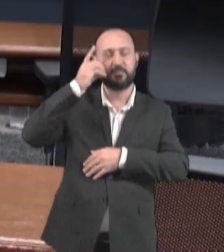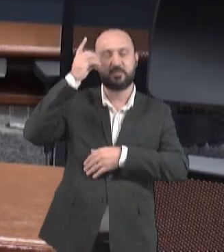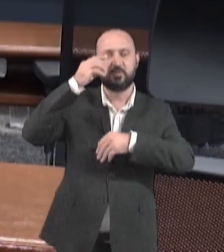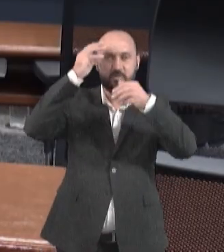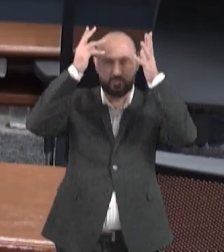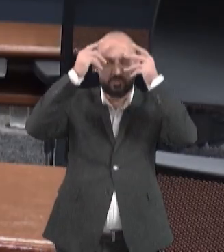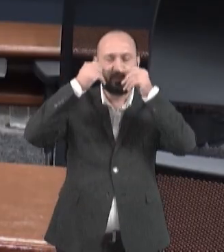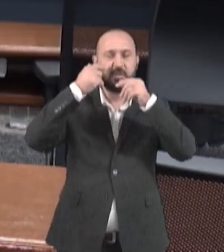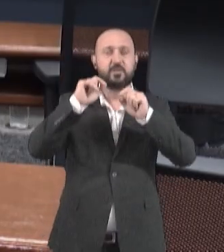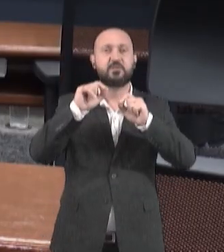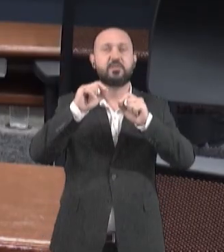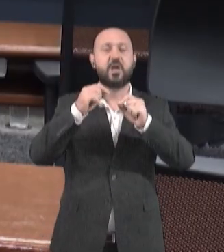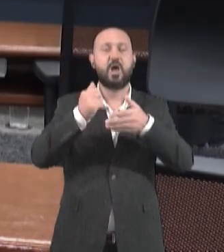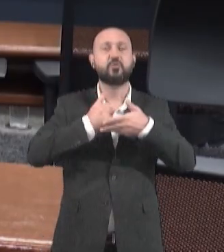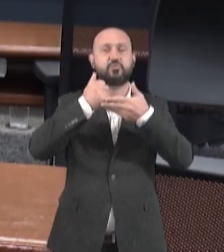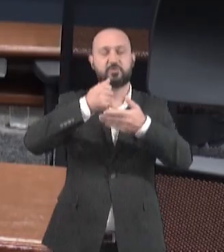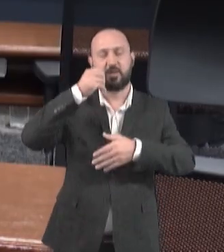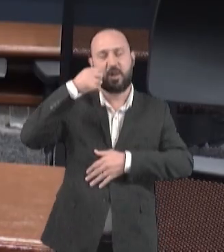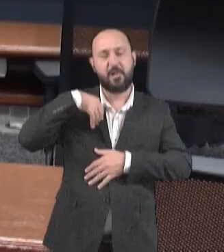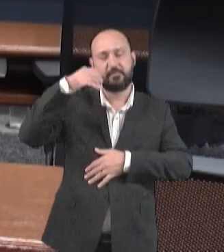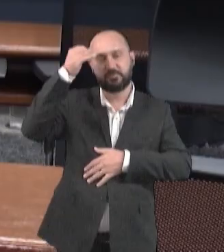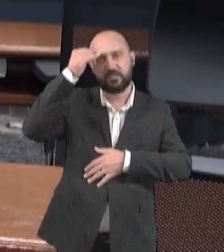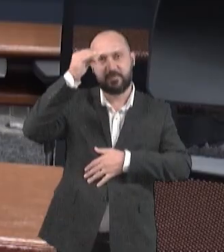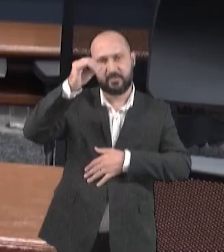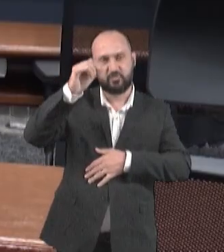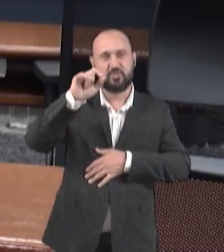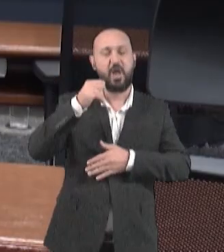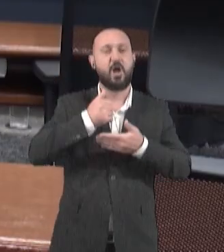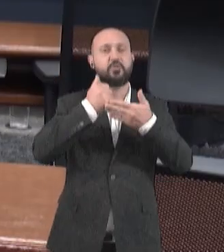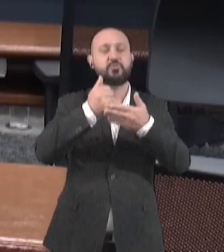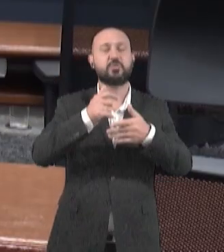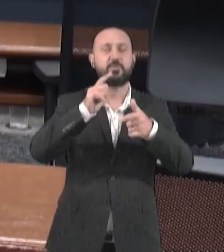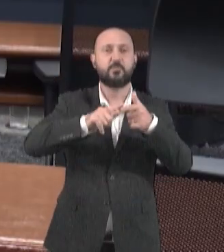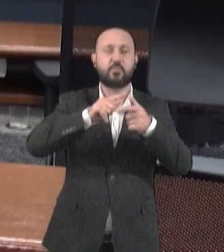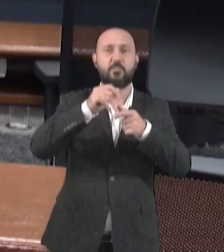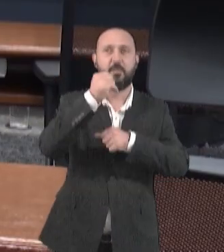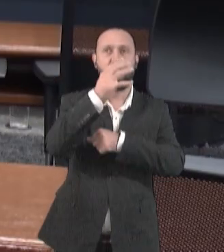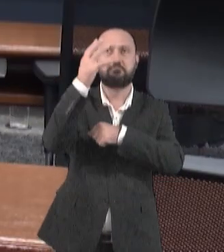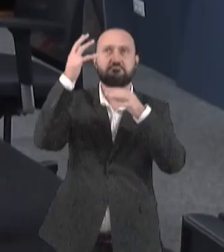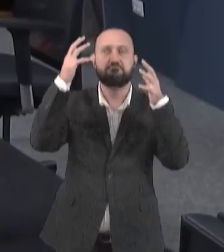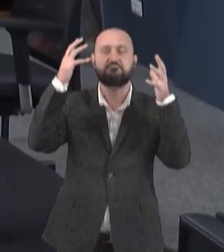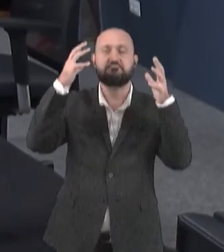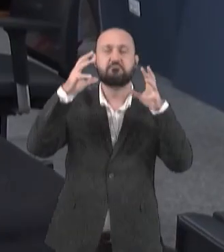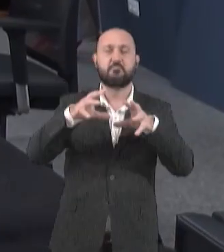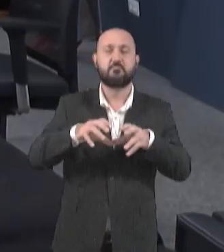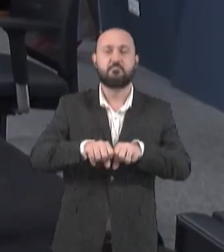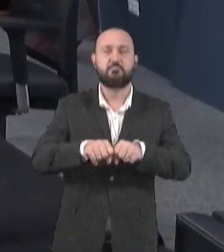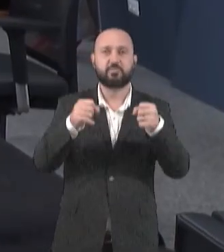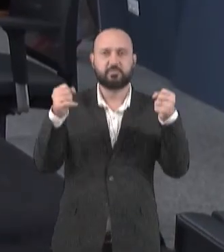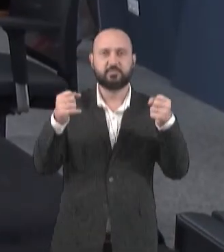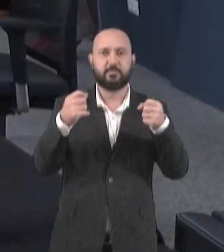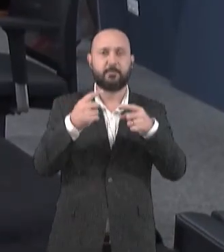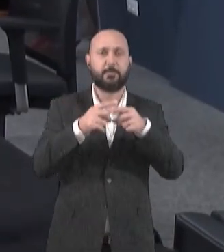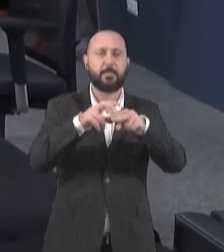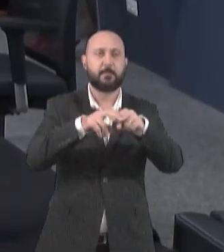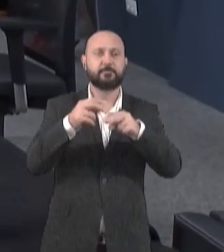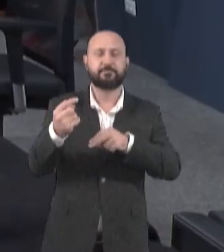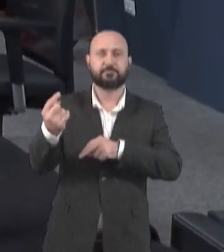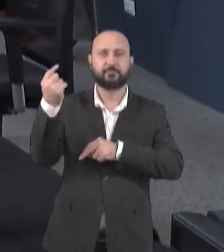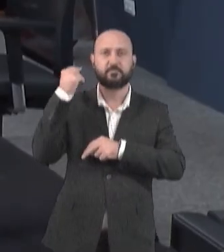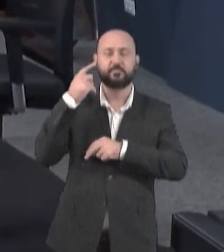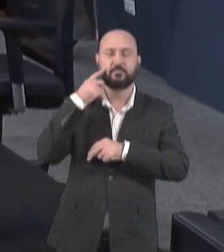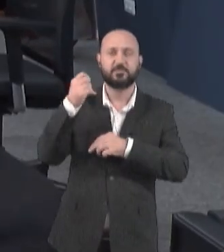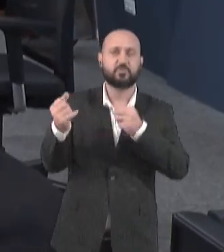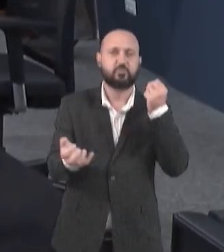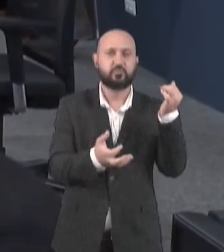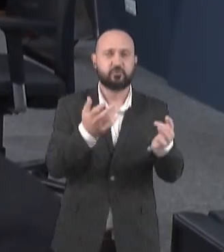a medida tem caráter preventivo e visa evitar grandes tragédias ambientais. Principalmente depois da